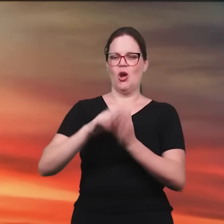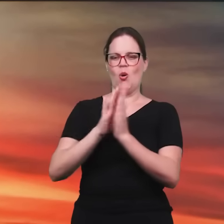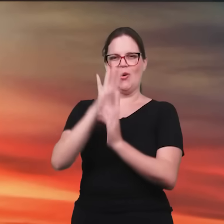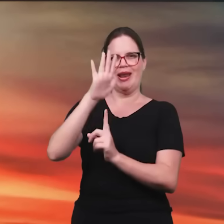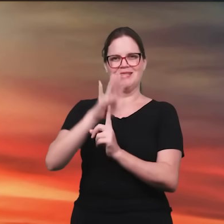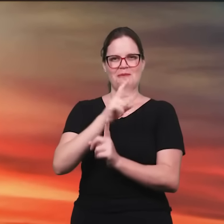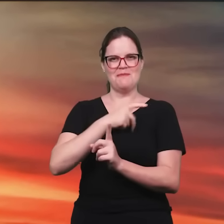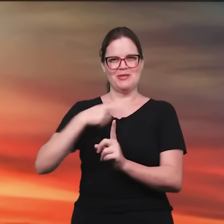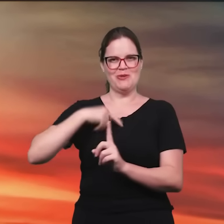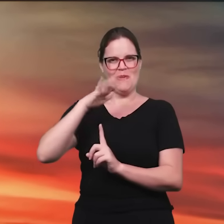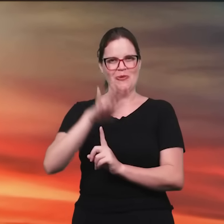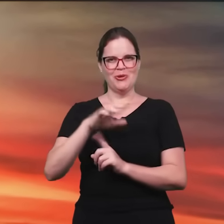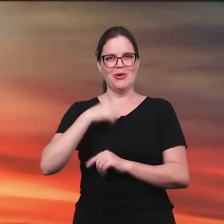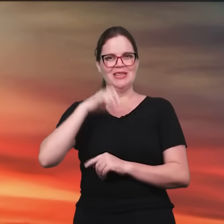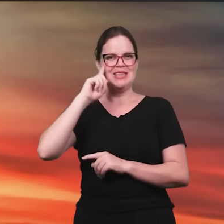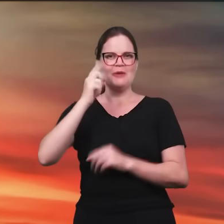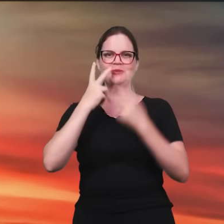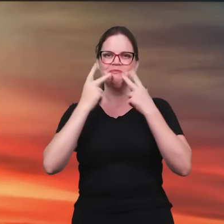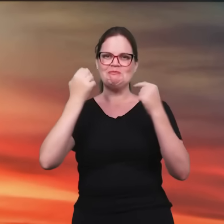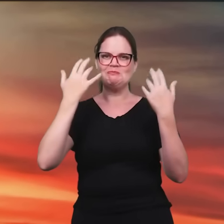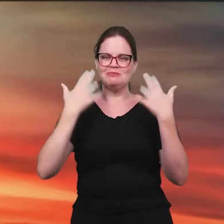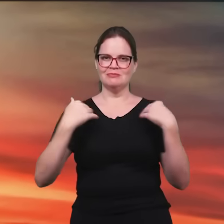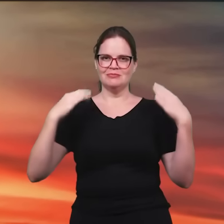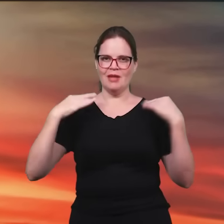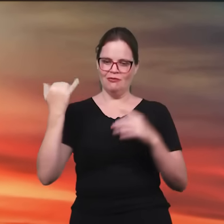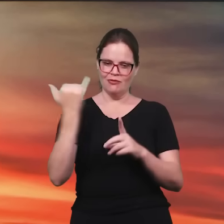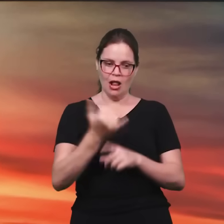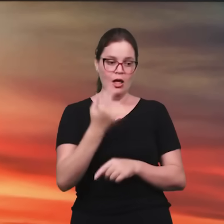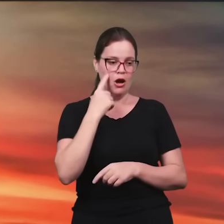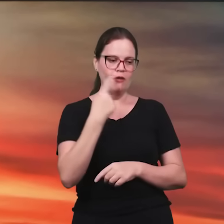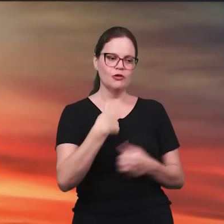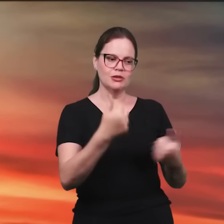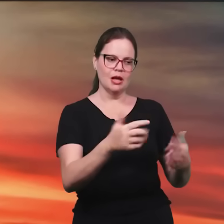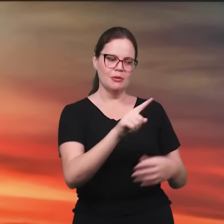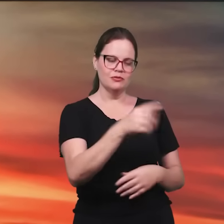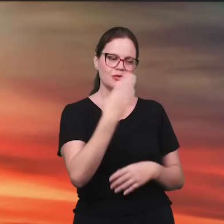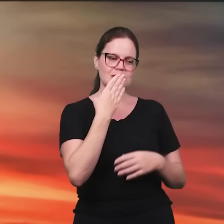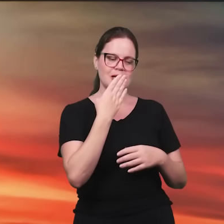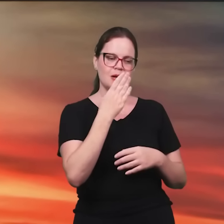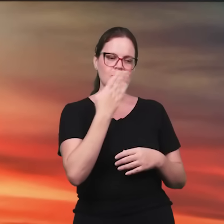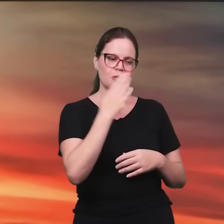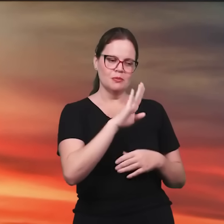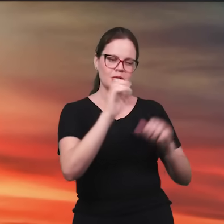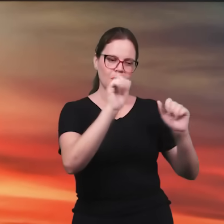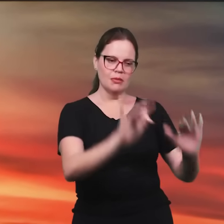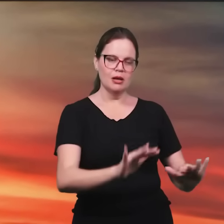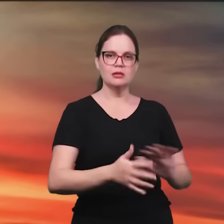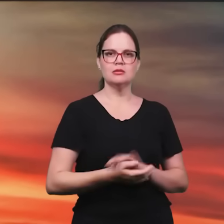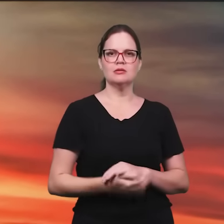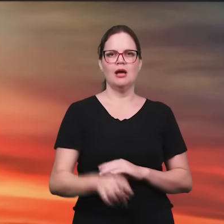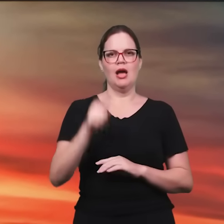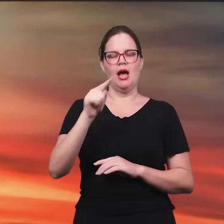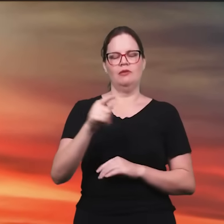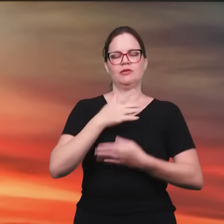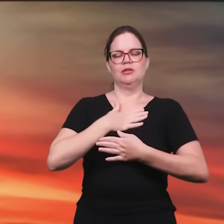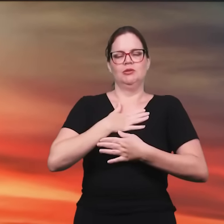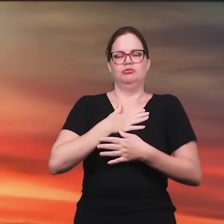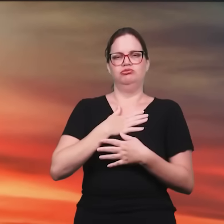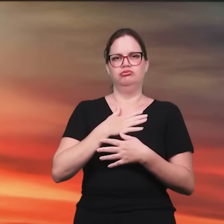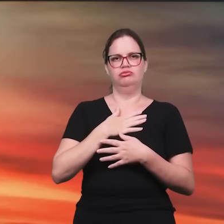orando em casa, algum momento. Aí o Senhor disse, olha, vou te dar esta bênção. Aí você